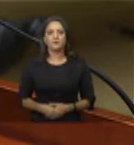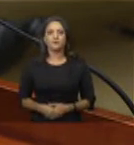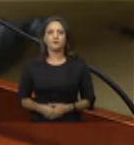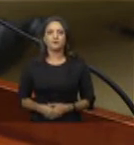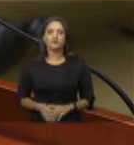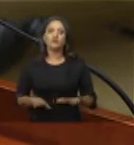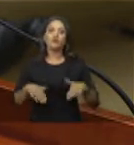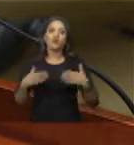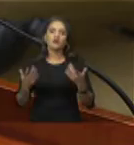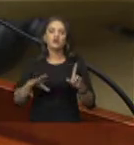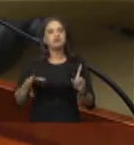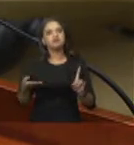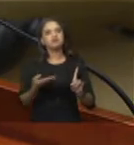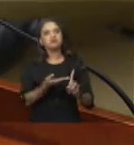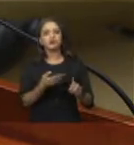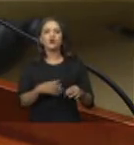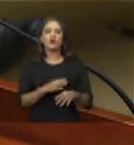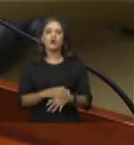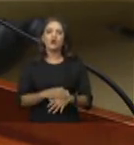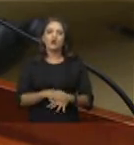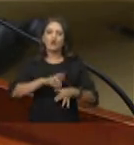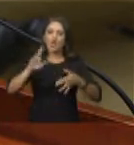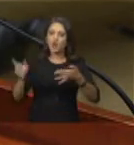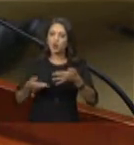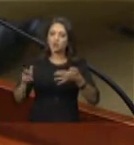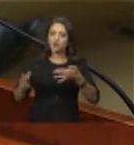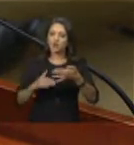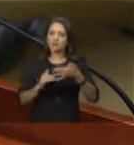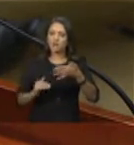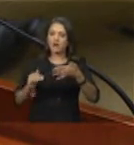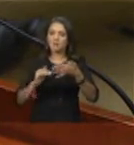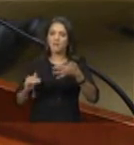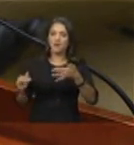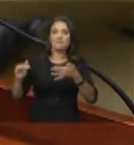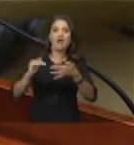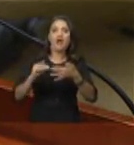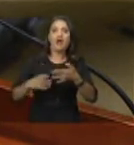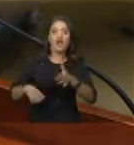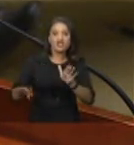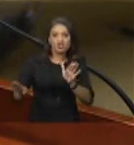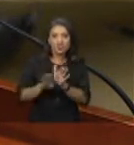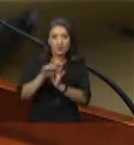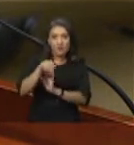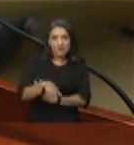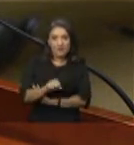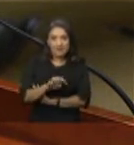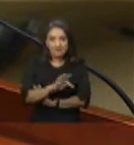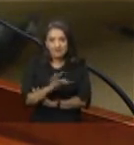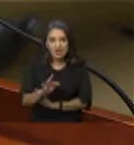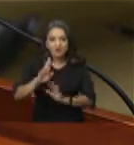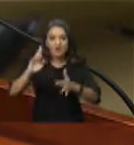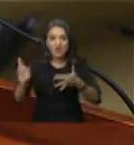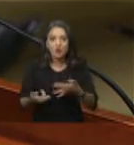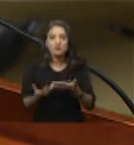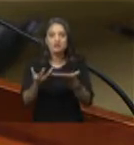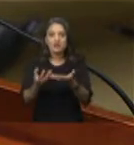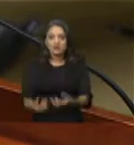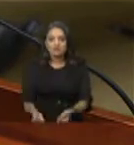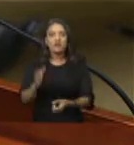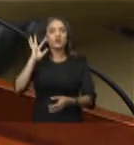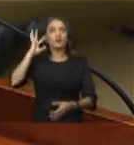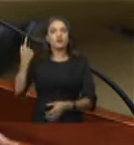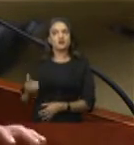recorreu aos tribunais superior de até que chegou com seu recurso extraordinário no Supremo e ele foi acolhido em decisão